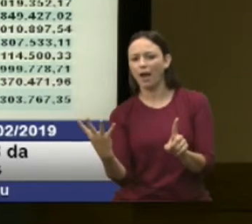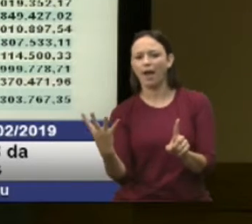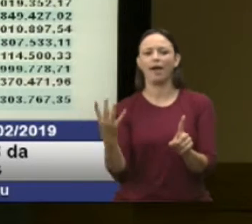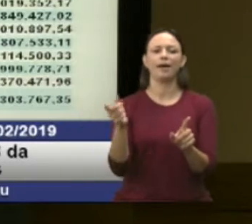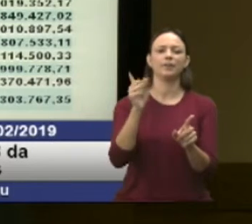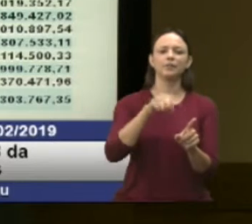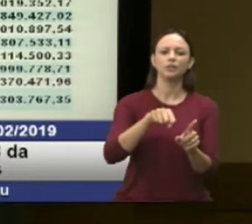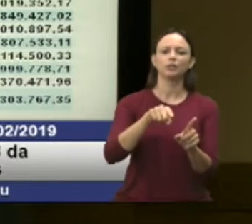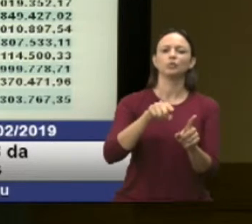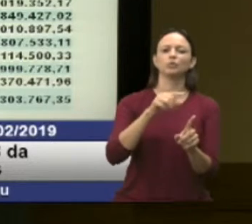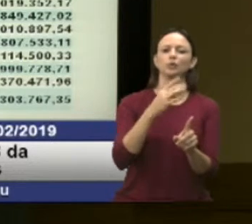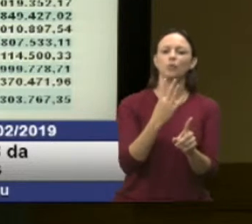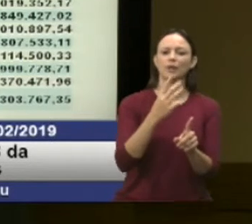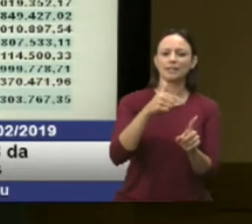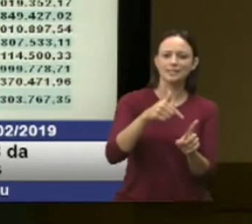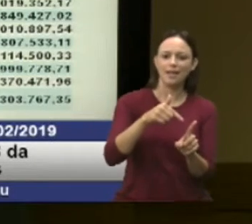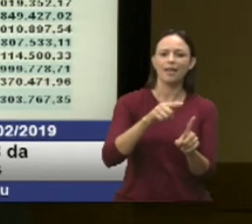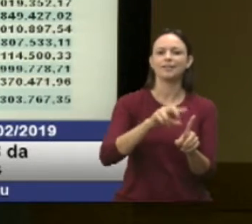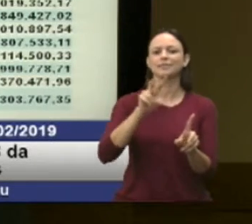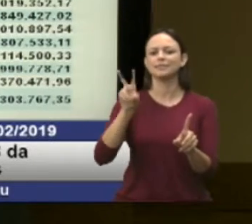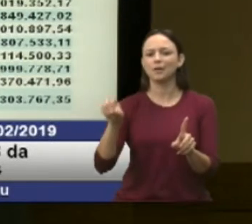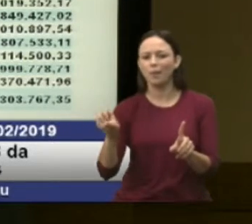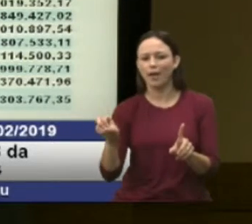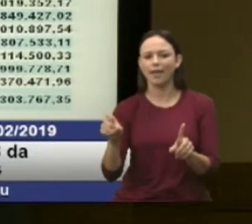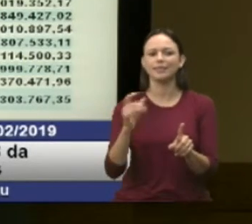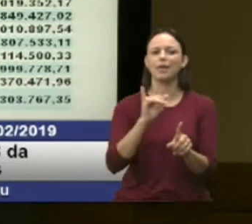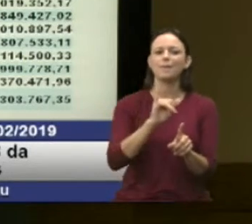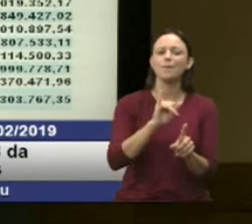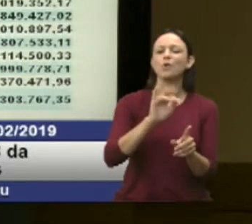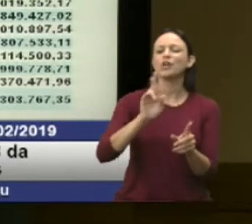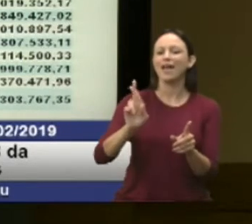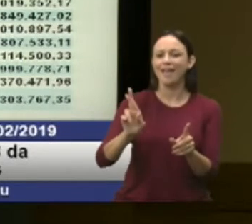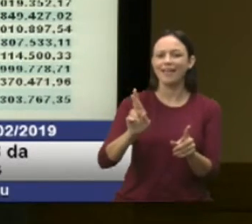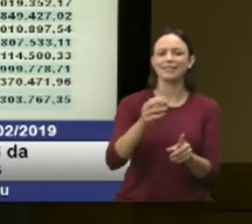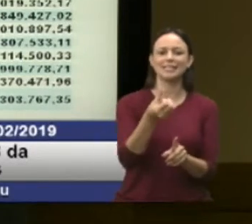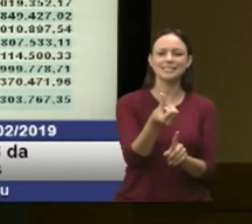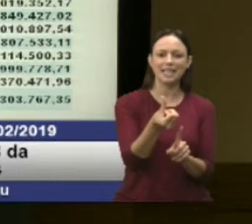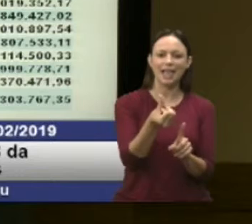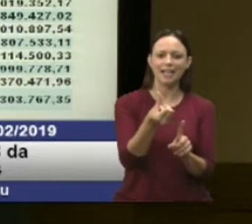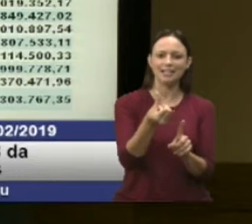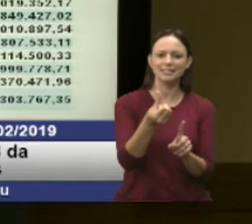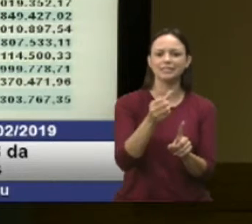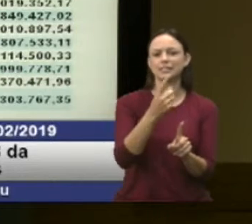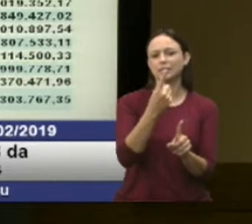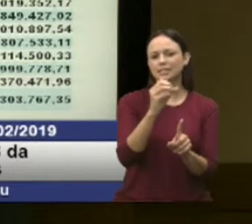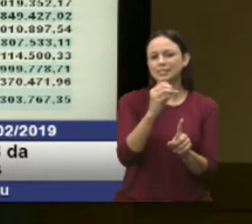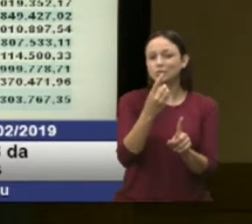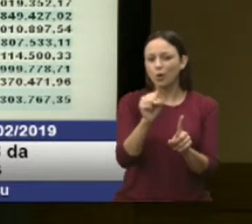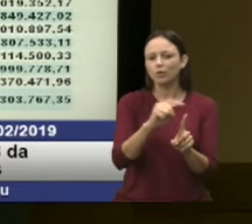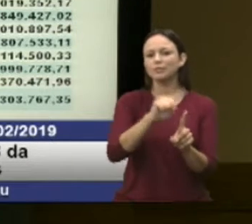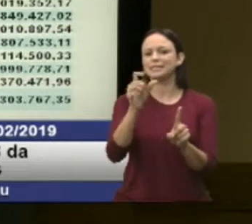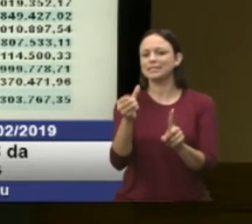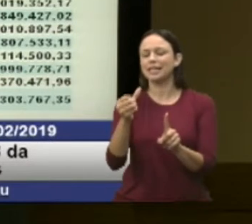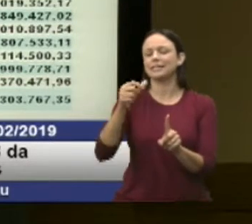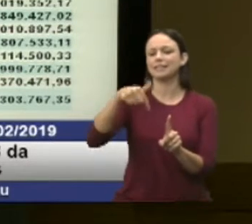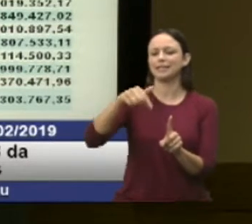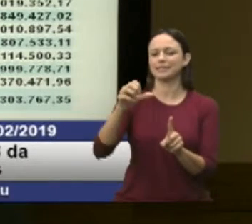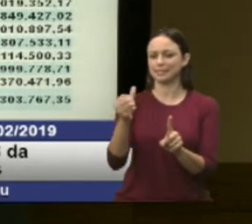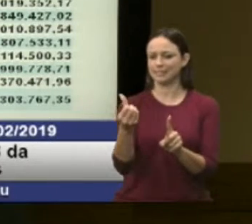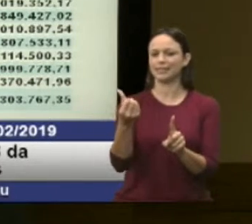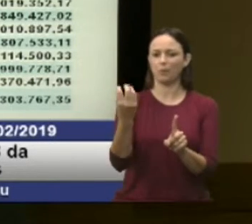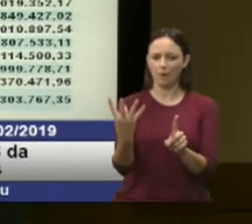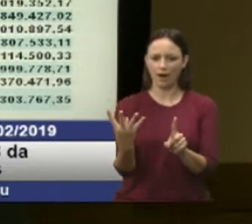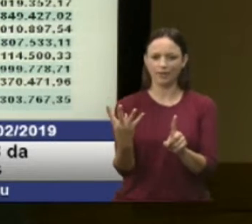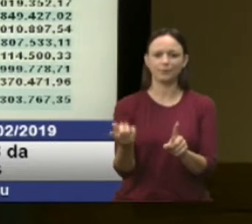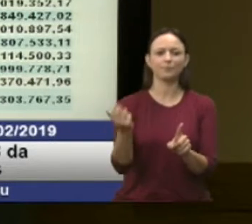Fundeb 47 para 50, o Imposto de Renda de 6 milhões e 18 para 6 milhões e 764,